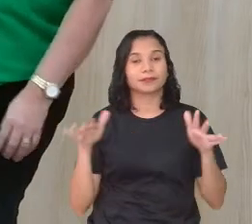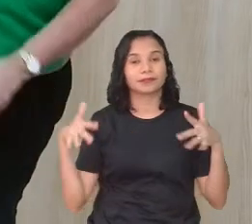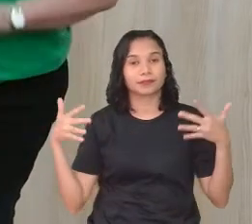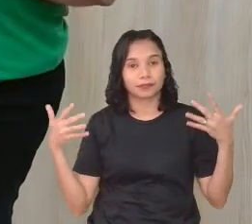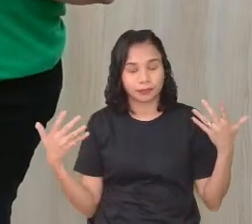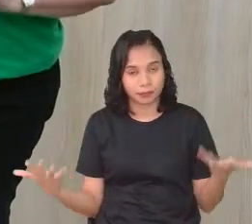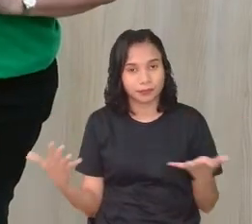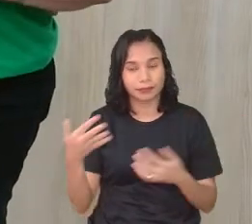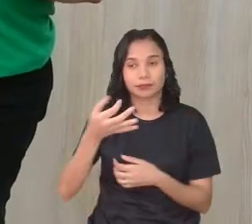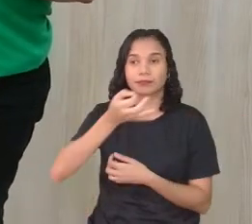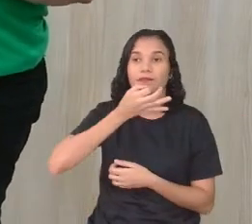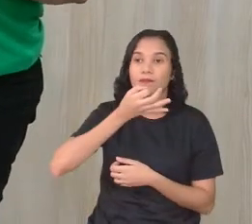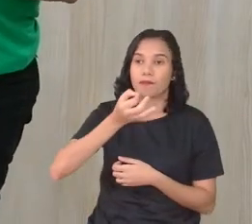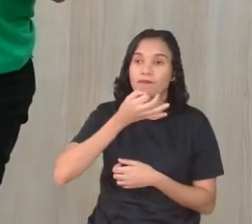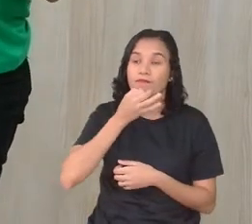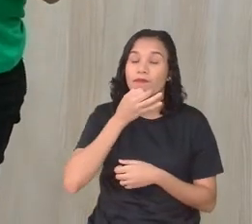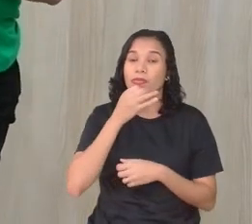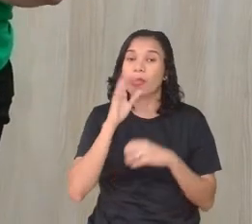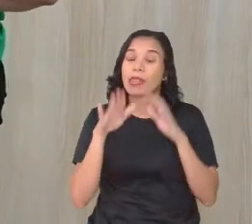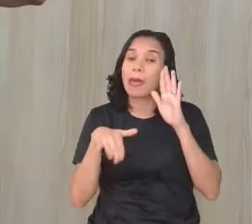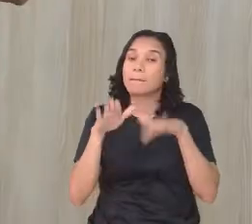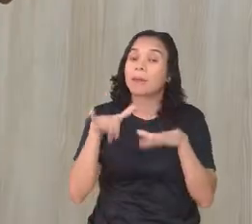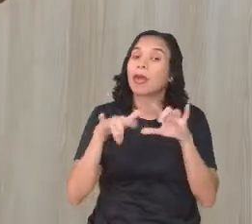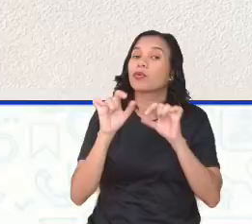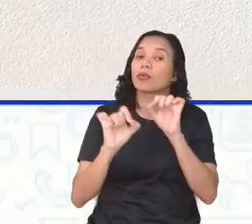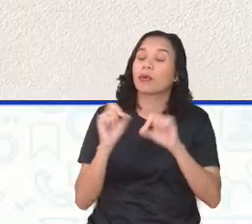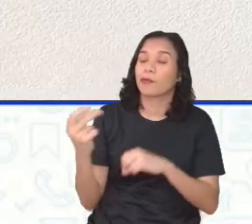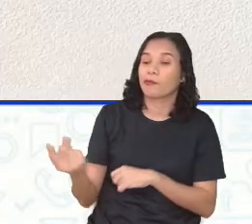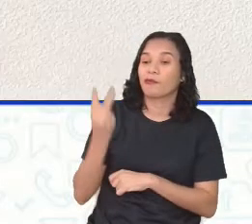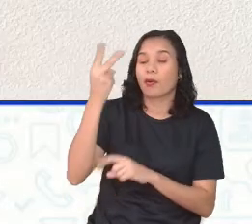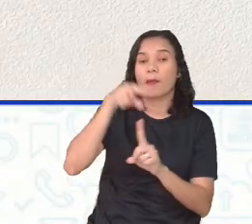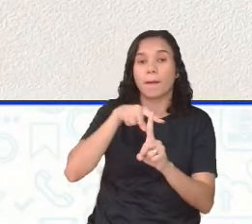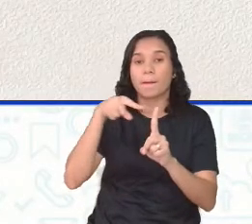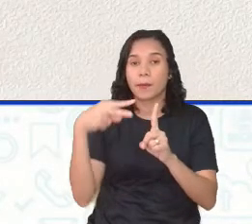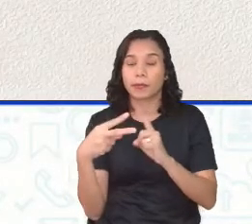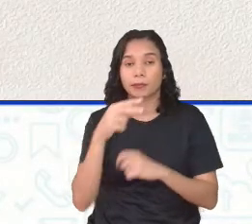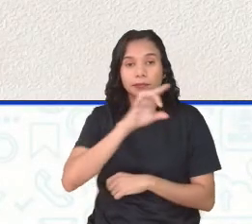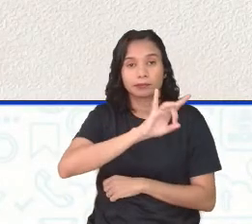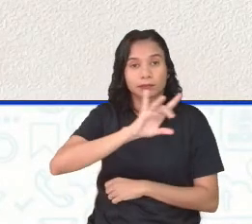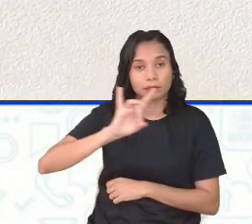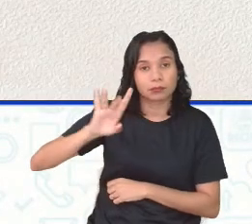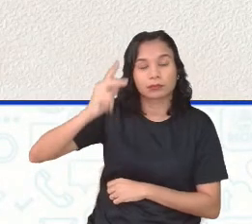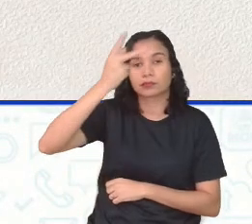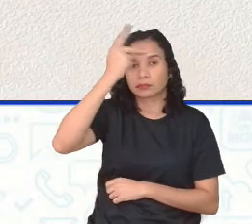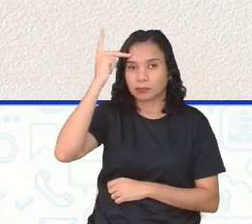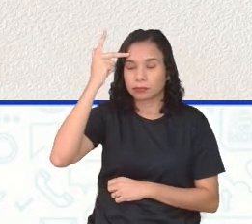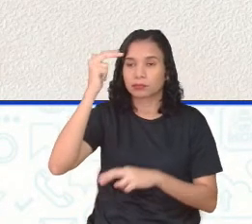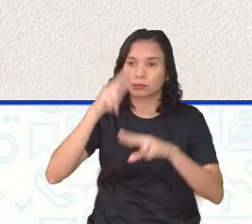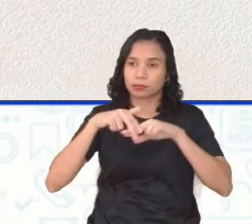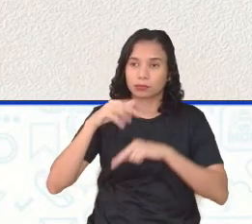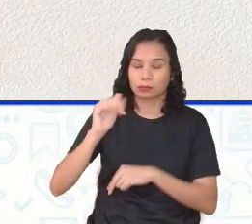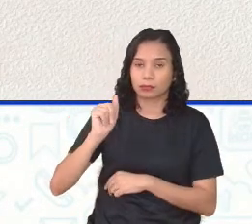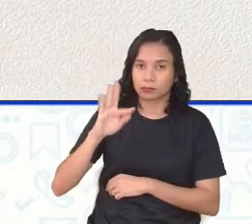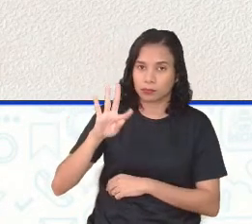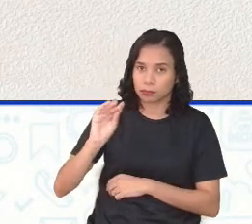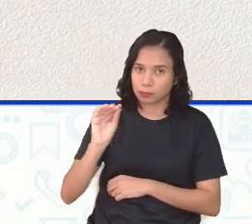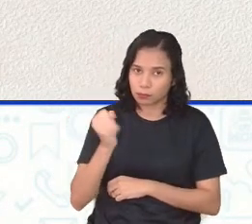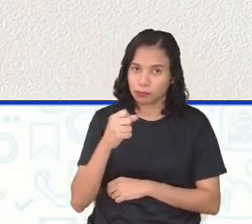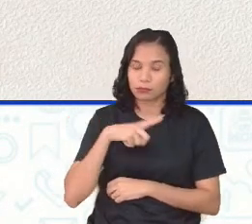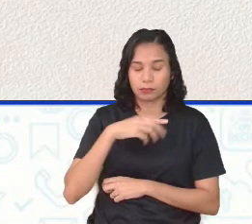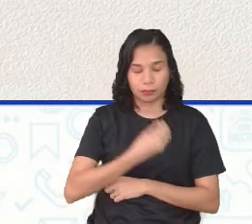Então, opinião depende dos valores e do ponto de vista de cada um, e os fatos